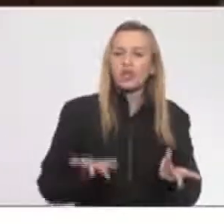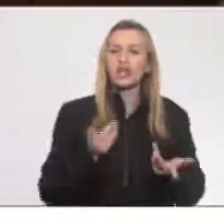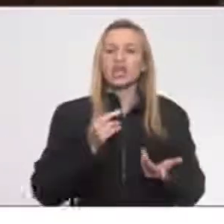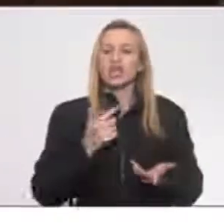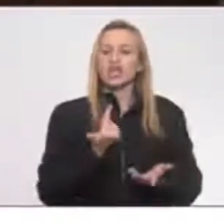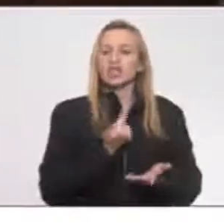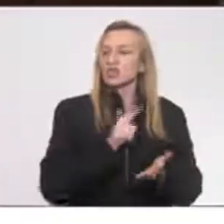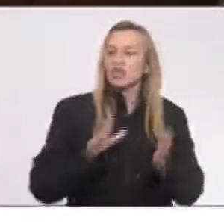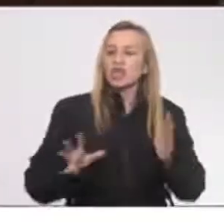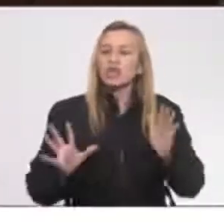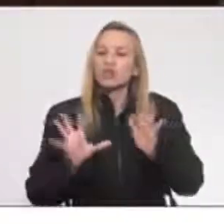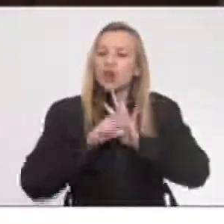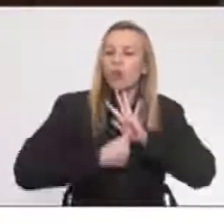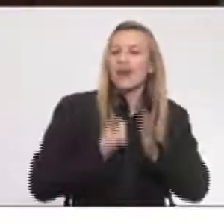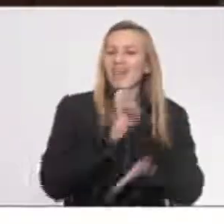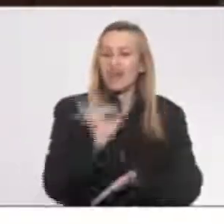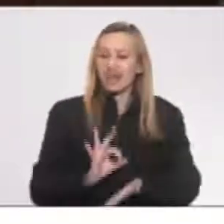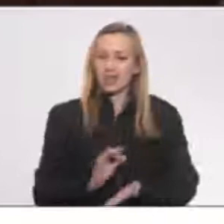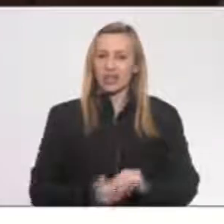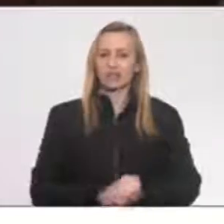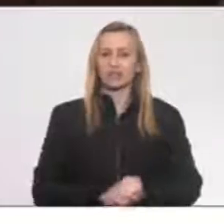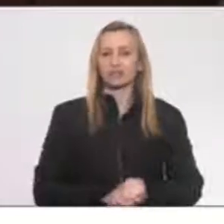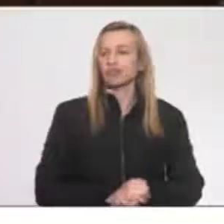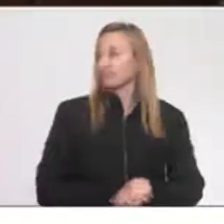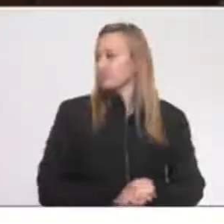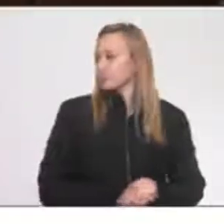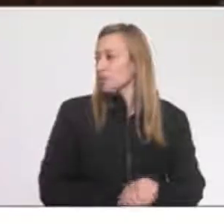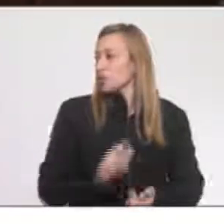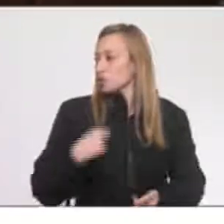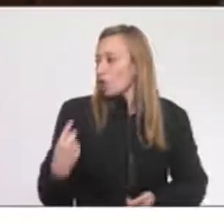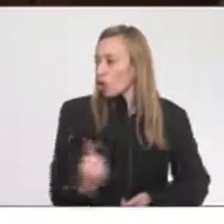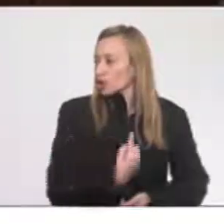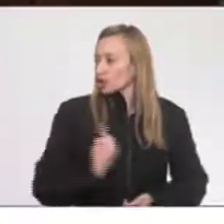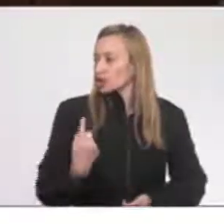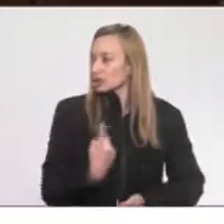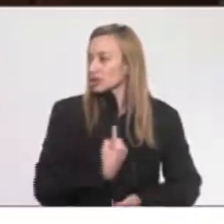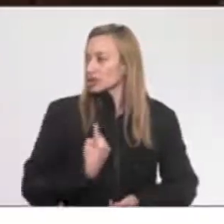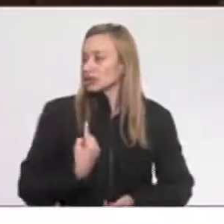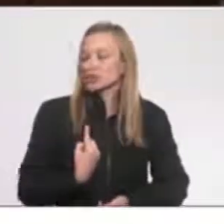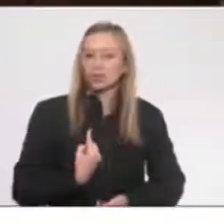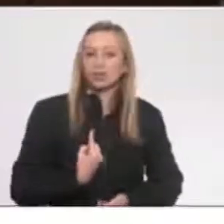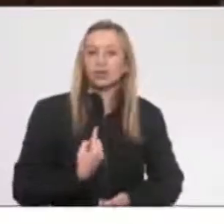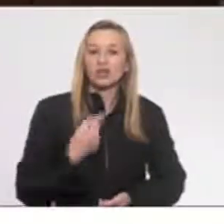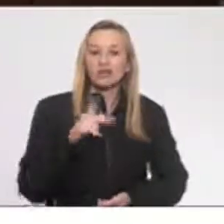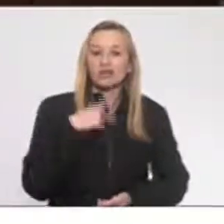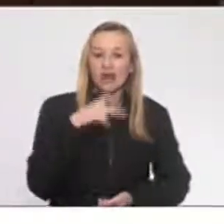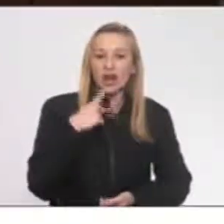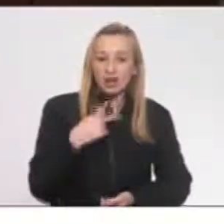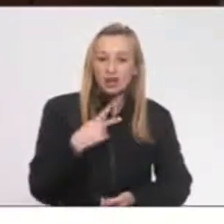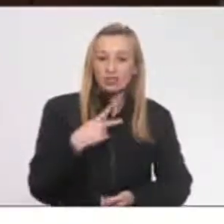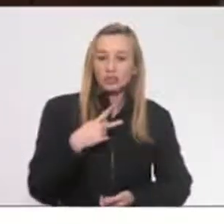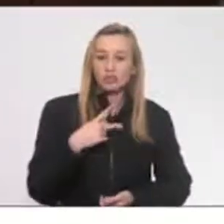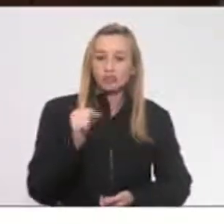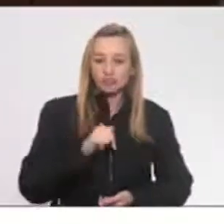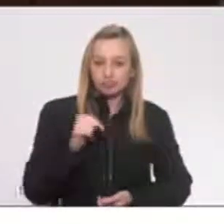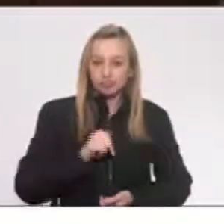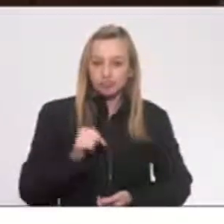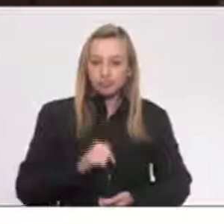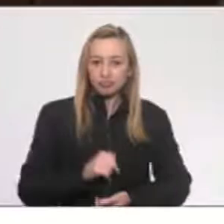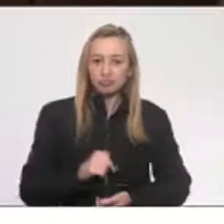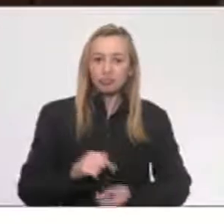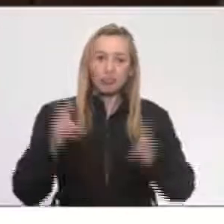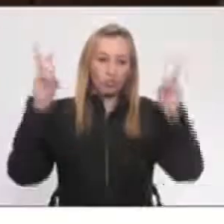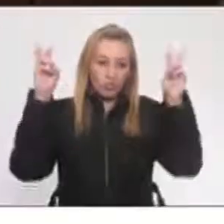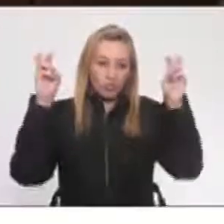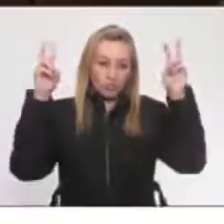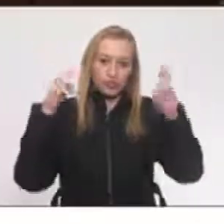roubalheira que levou o Rio de Janeiro a esse caos. Nós, quando cito aqui o caso